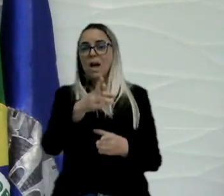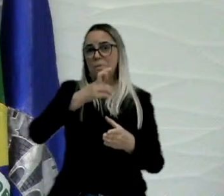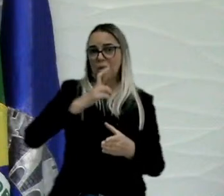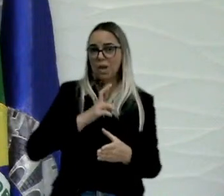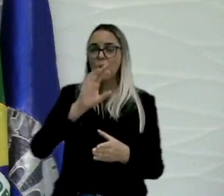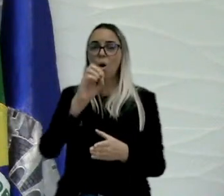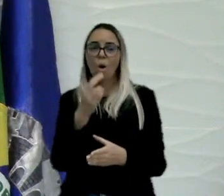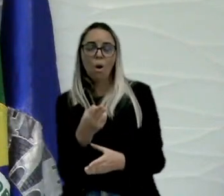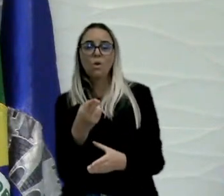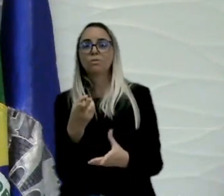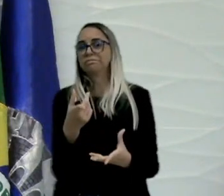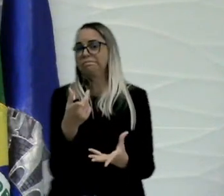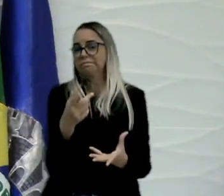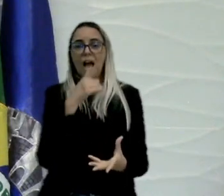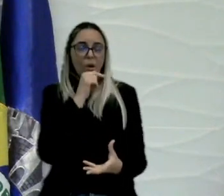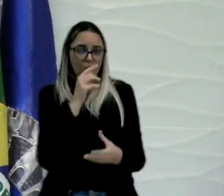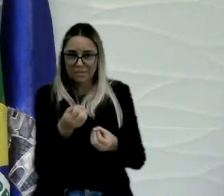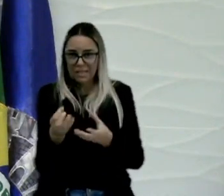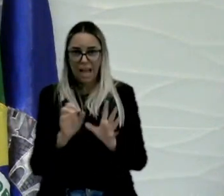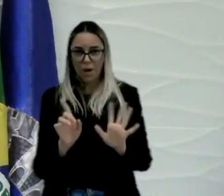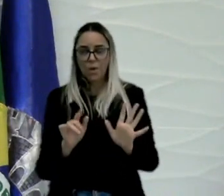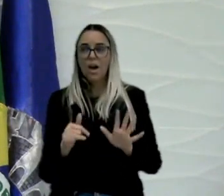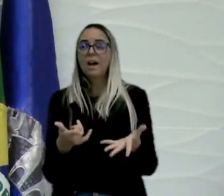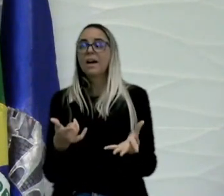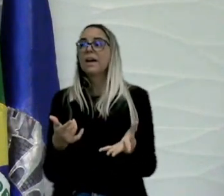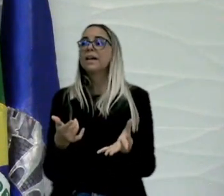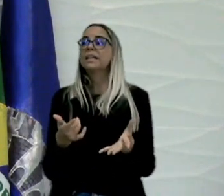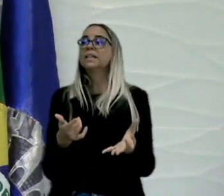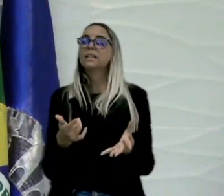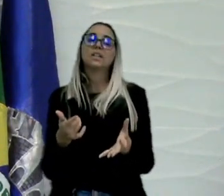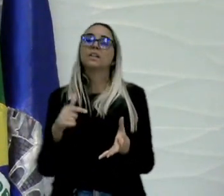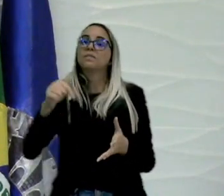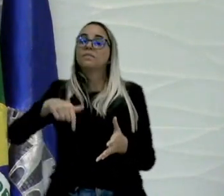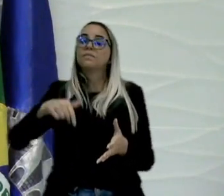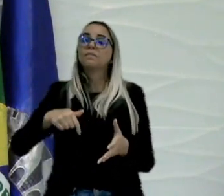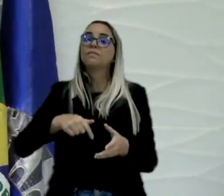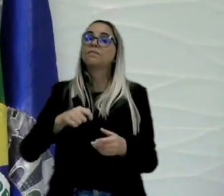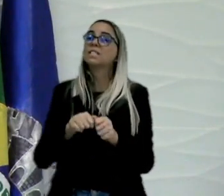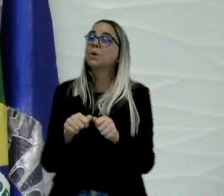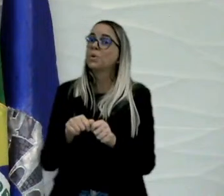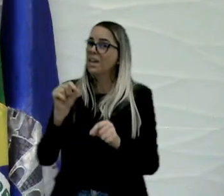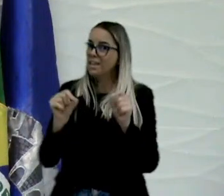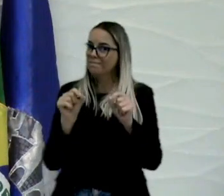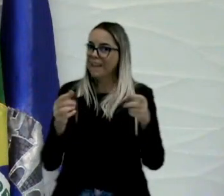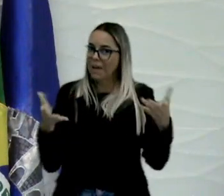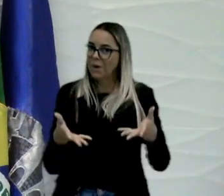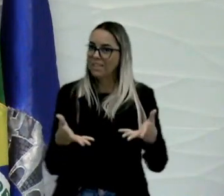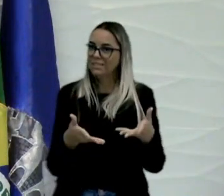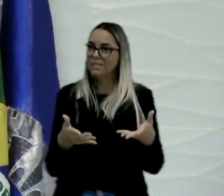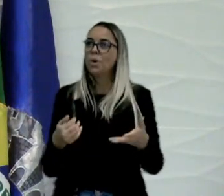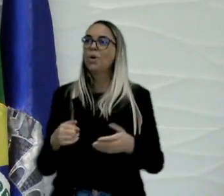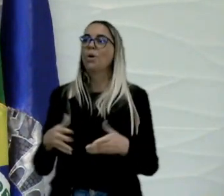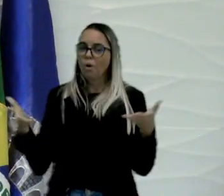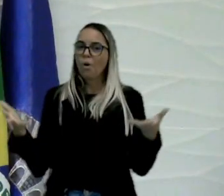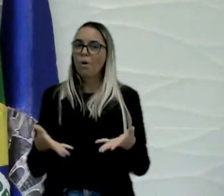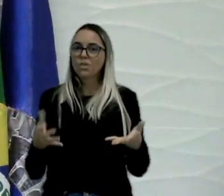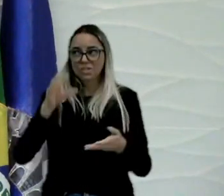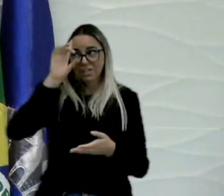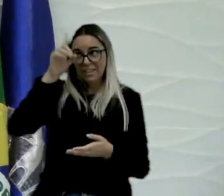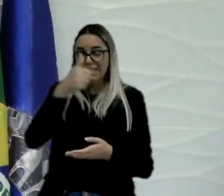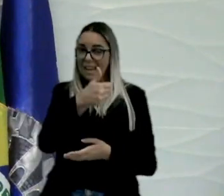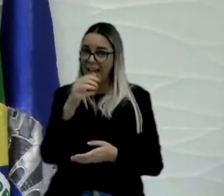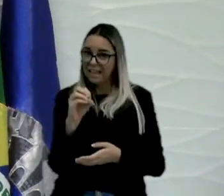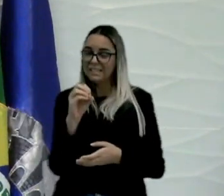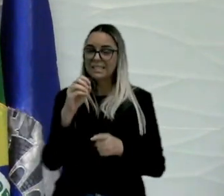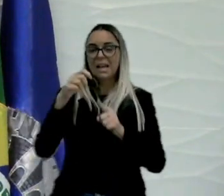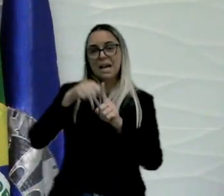repúdio com todos os descasos praticados e aqui chegamos hoje nessa data dia 10 de Abril e a